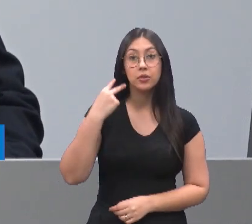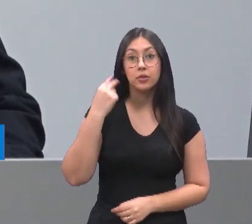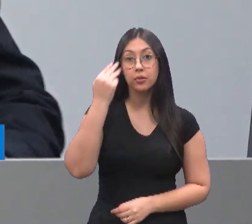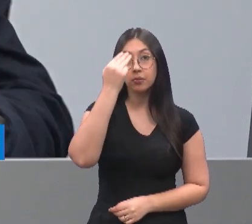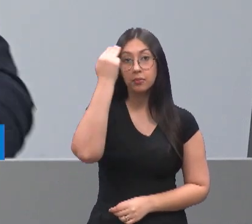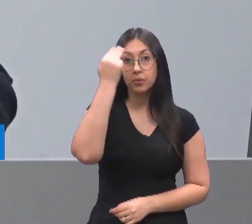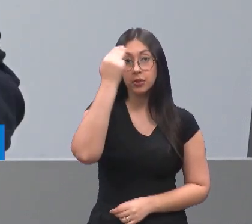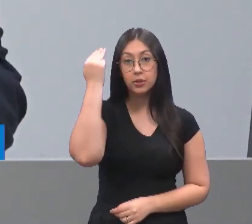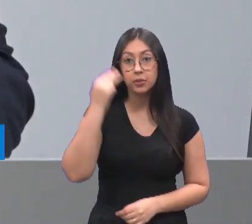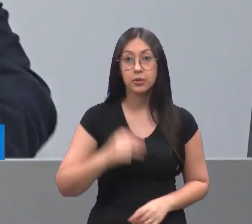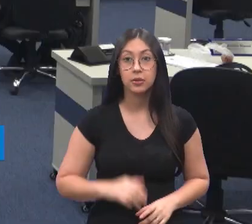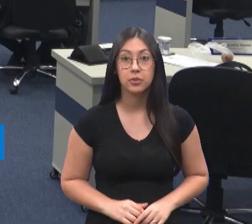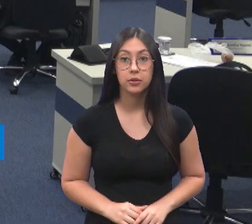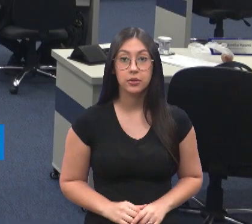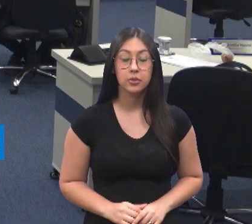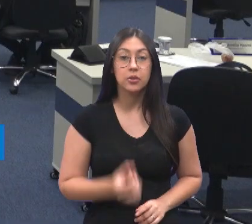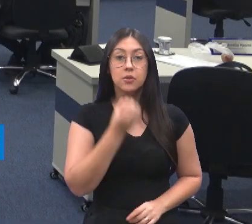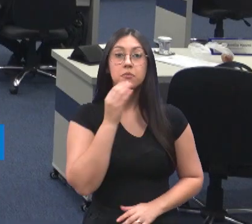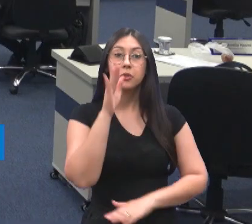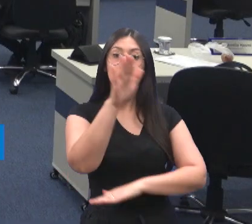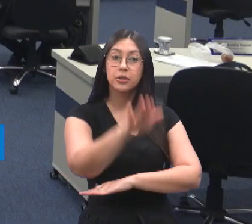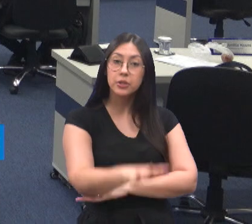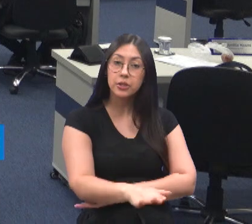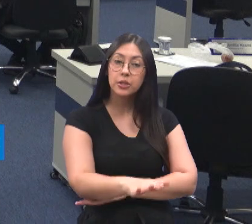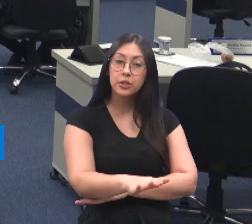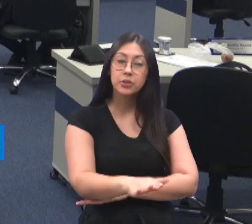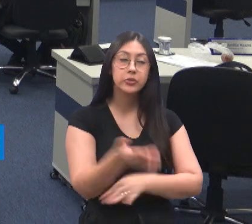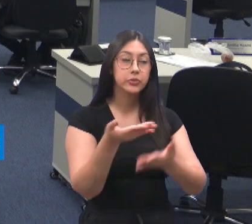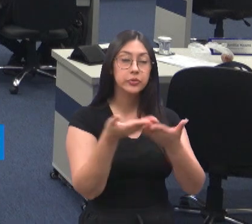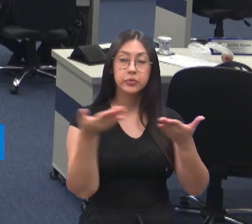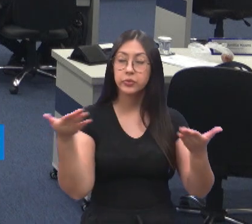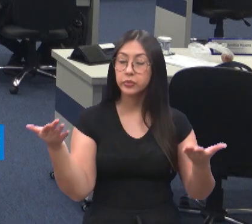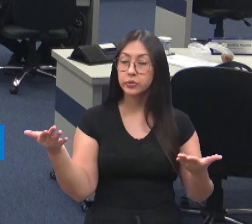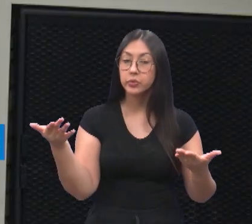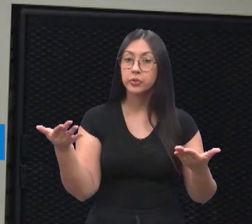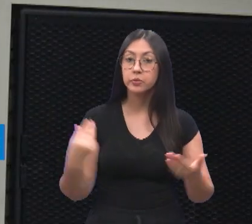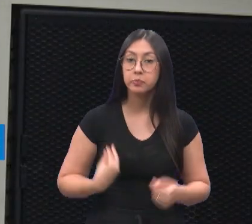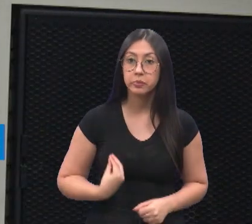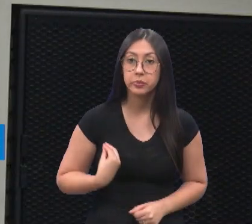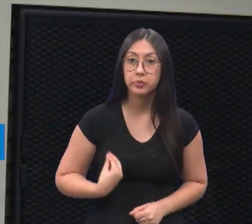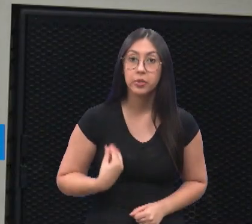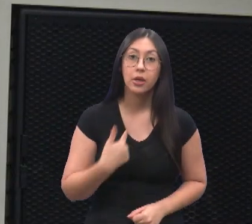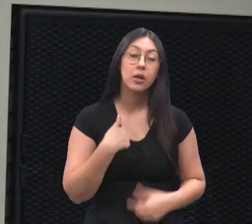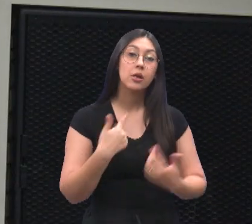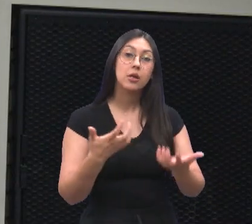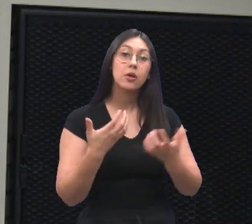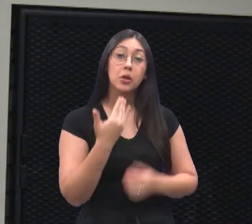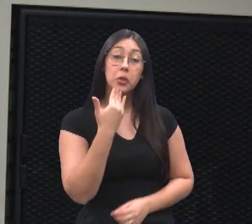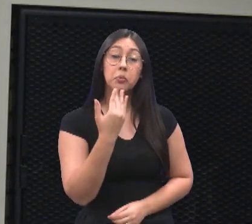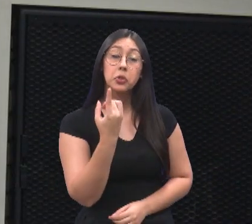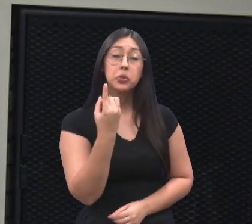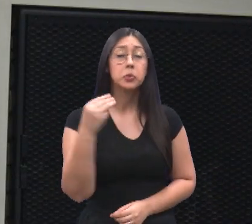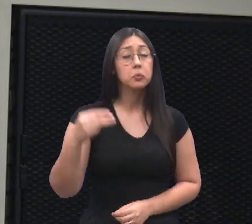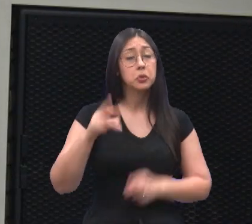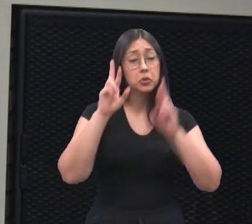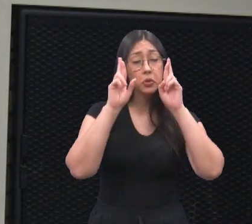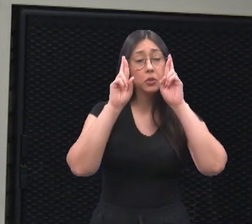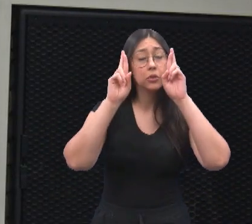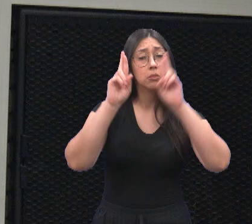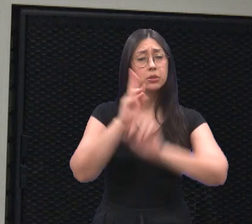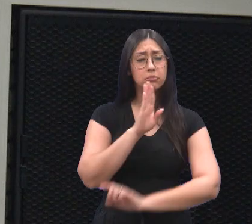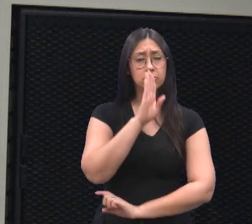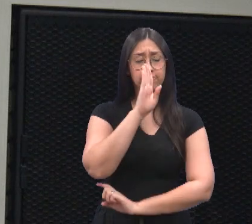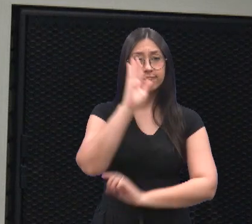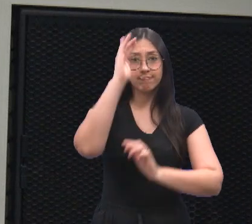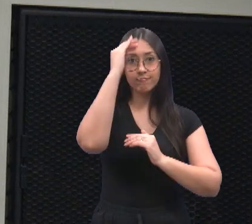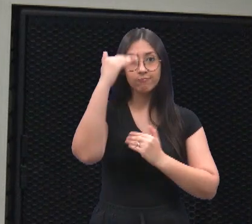Garcia. Boa tarde, senhor presidente, nobres vereadores e todos os presentes. Gostaria de pedir 1 minuto de silêncio em homenagem